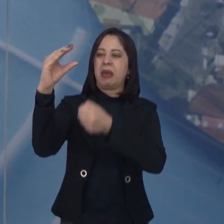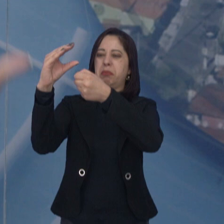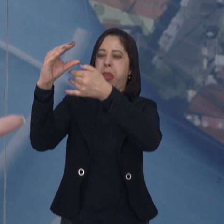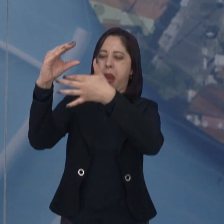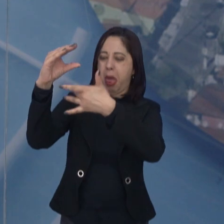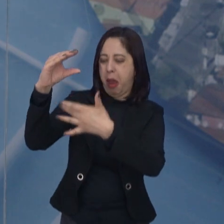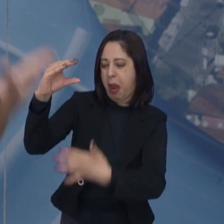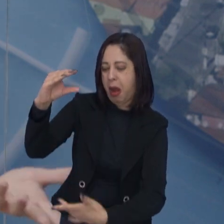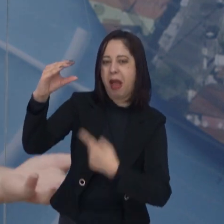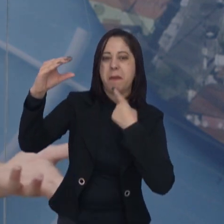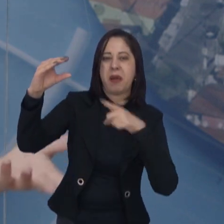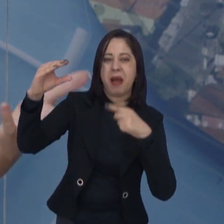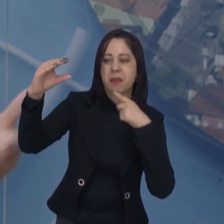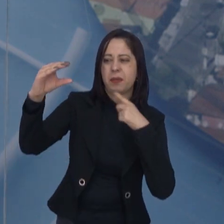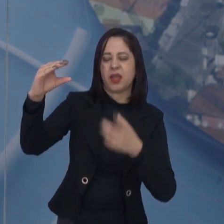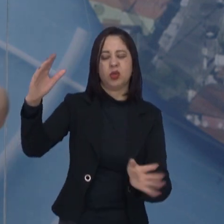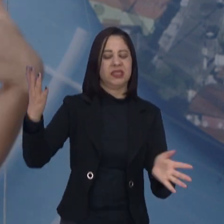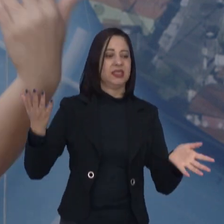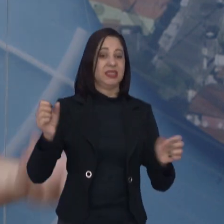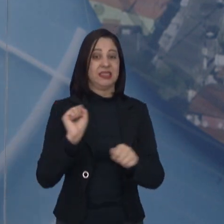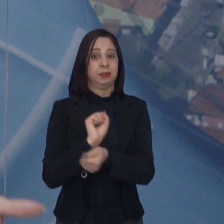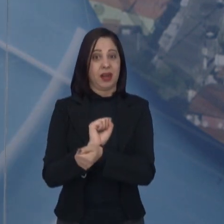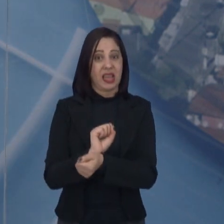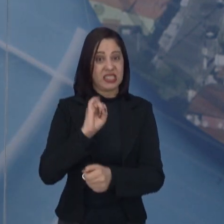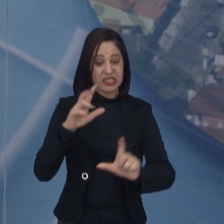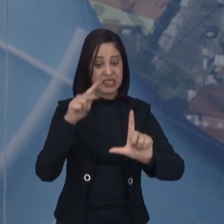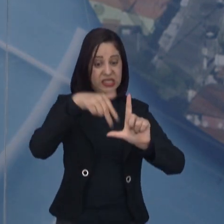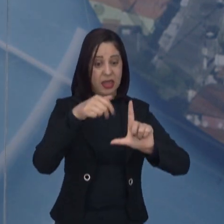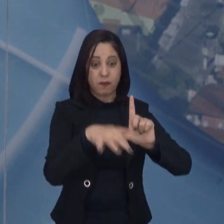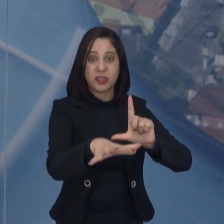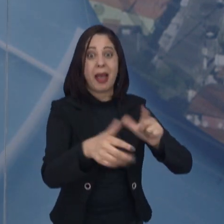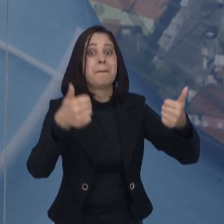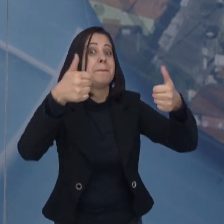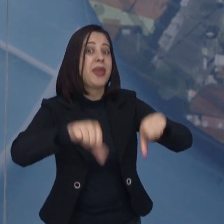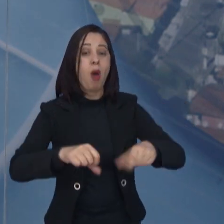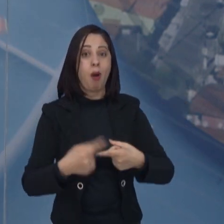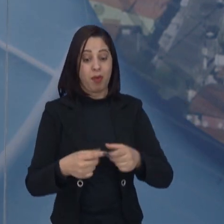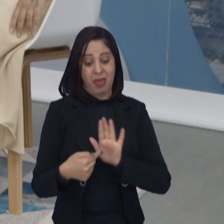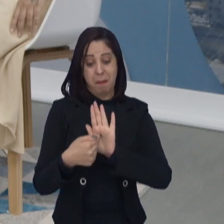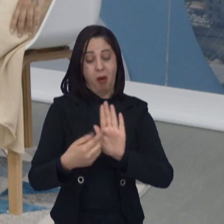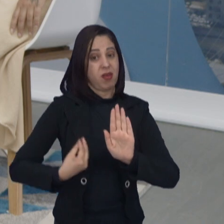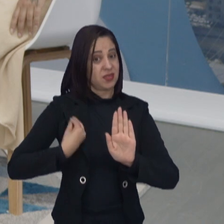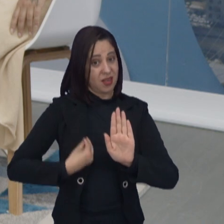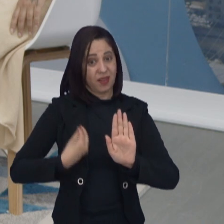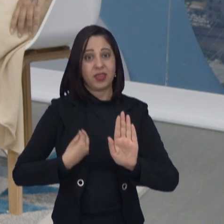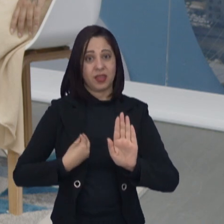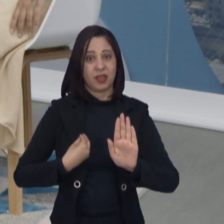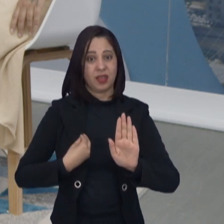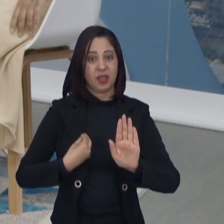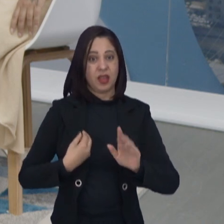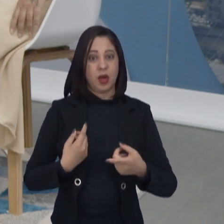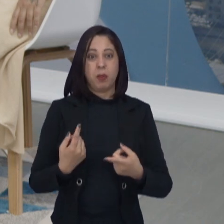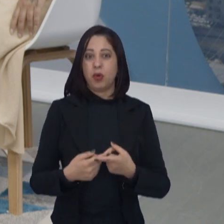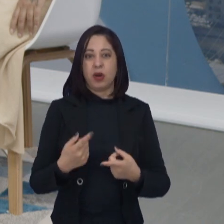porque está pesado. E para quem é influenciador, você está ali mostrando a sua vida. Então é complicado, né? Porque o pessoal vem sem dó mesmo,